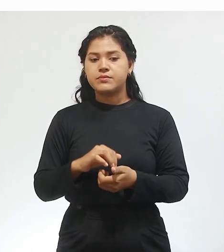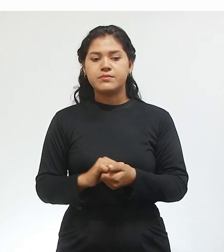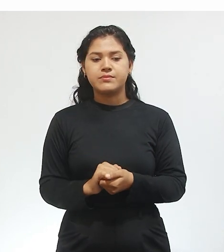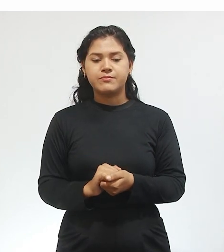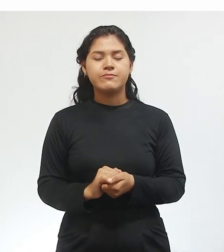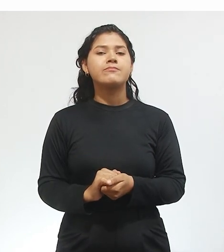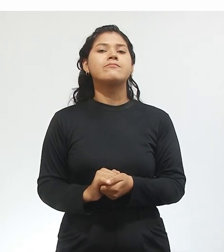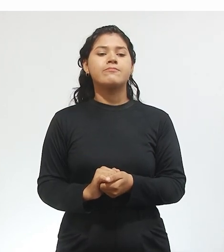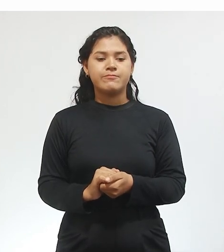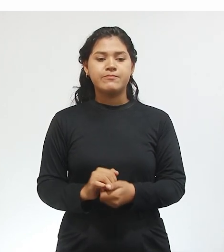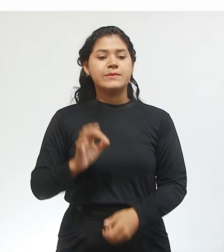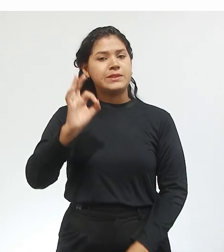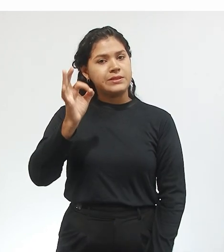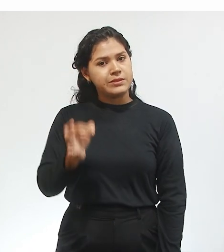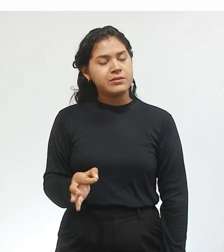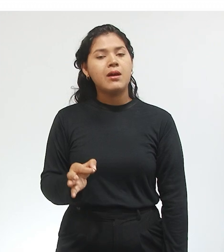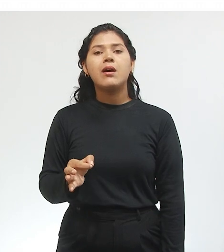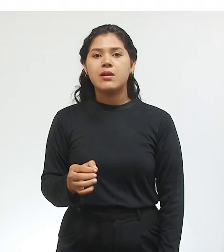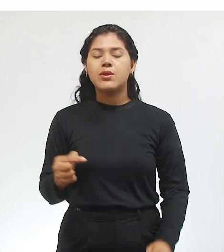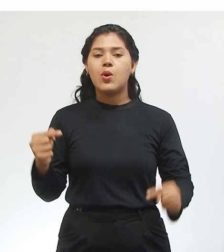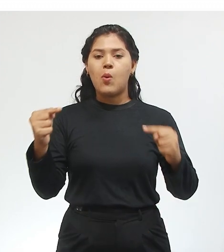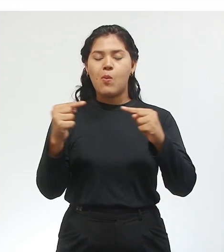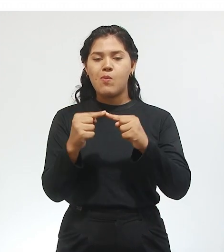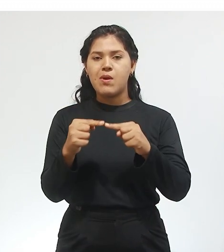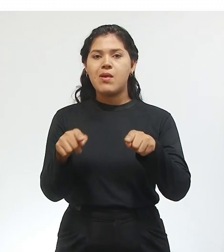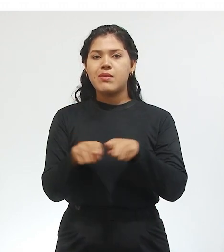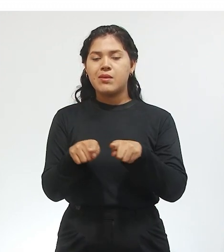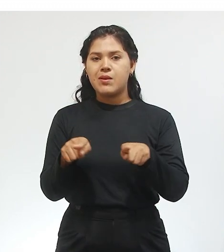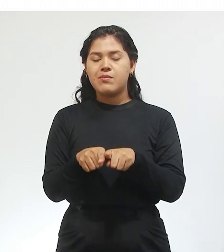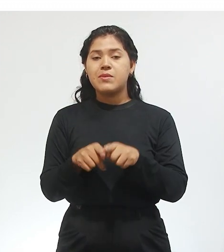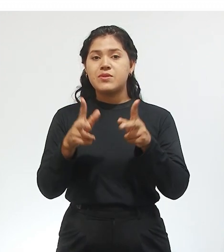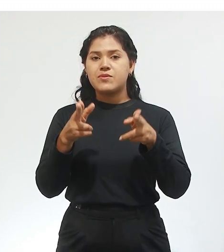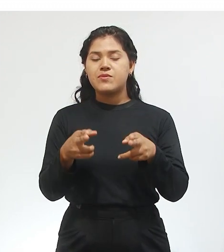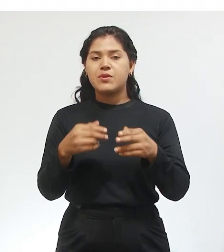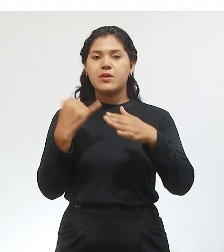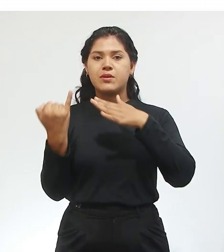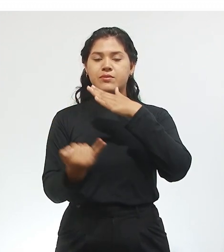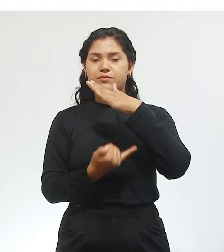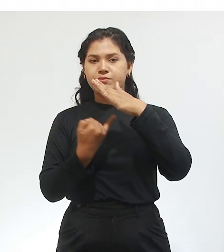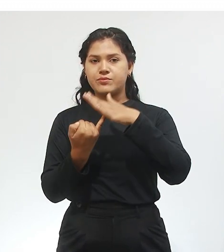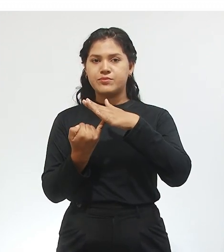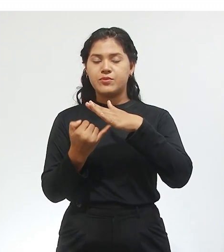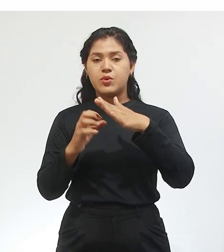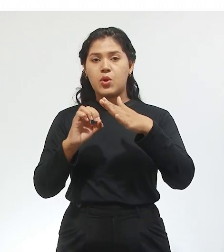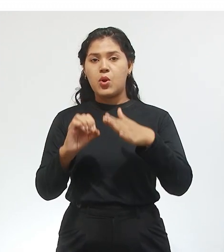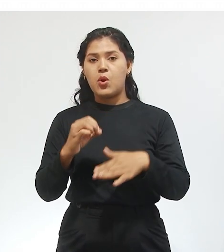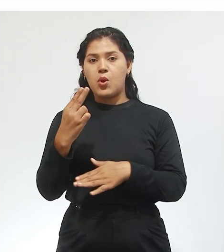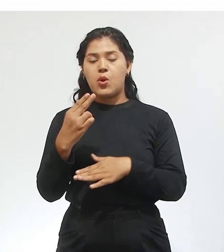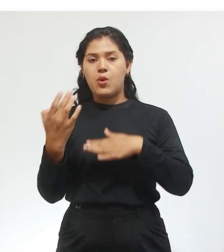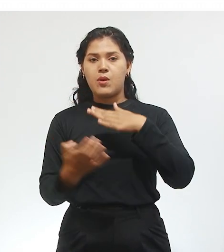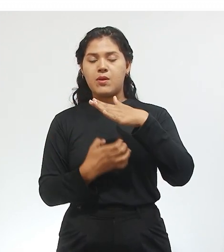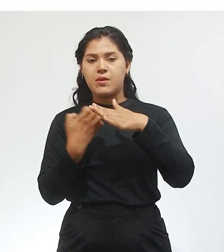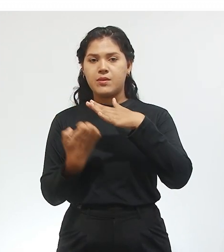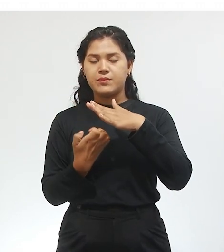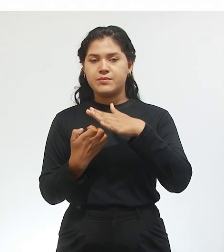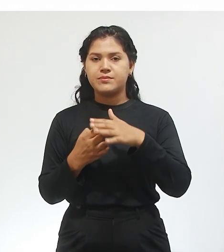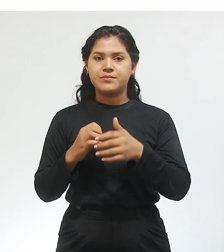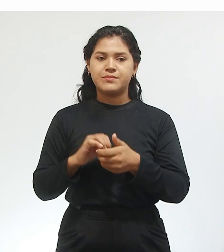Certo, né? Que também é a mesma coisa que entidades ou entidades que